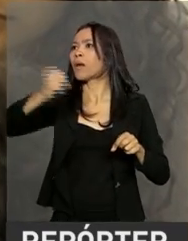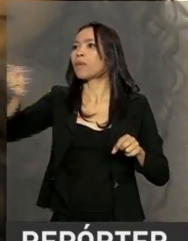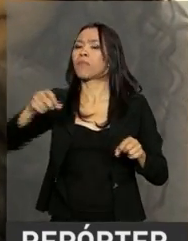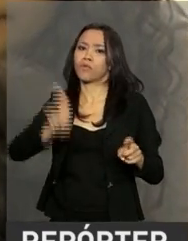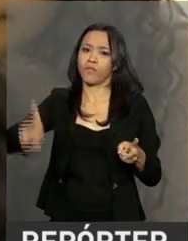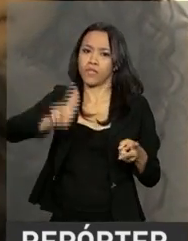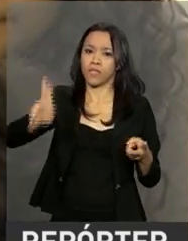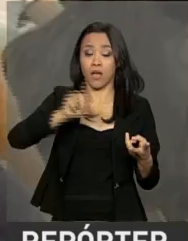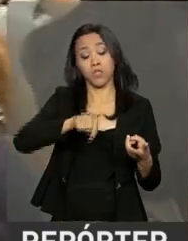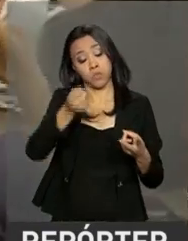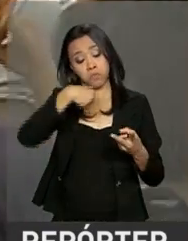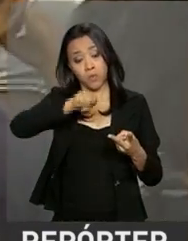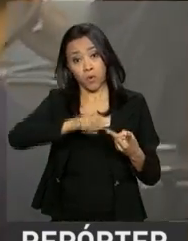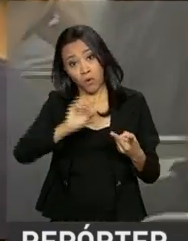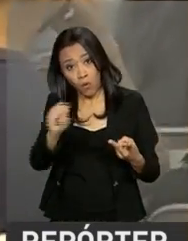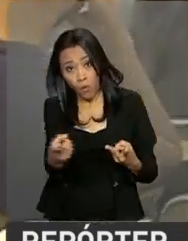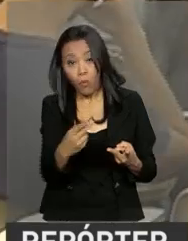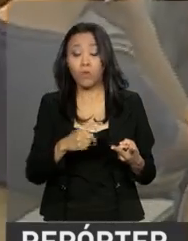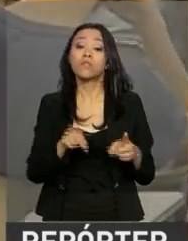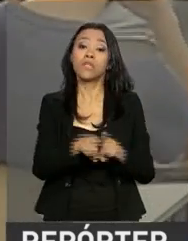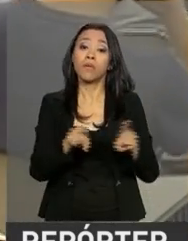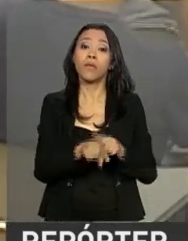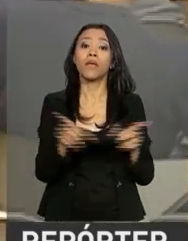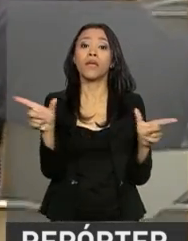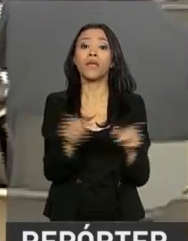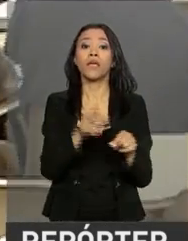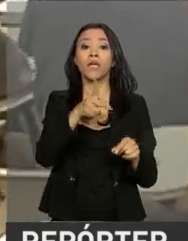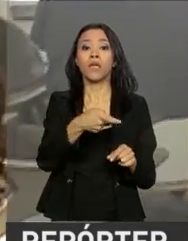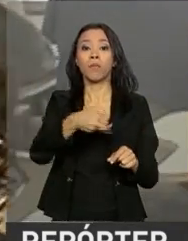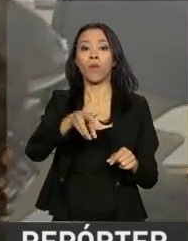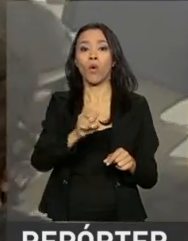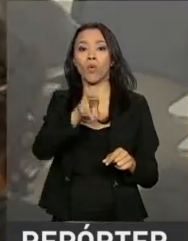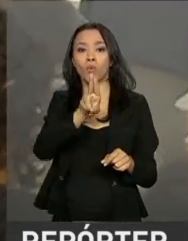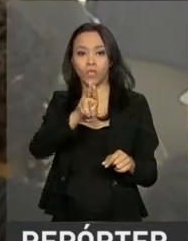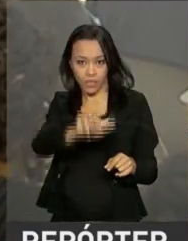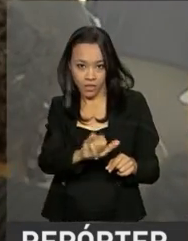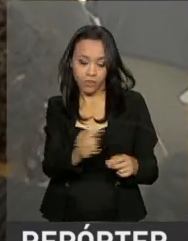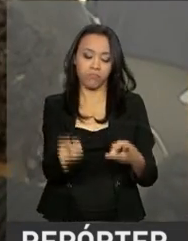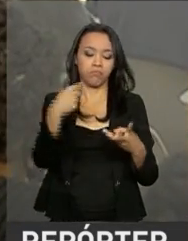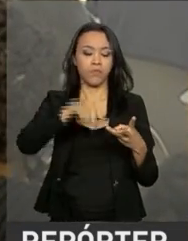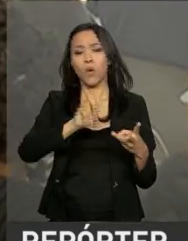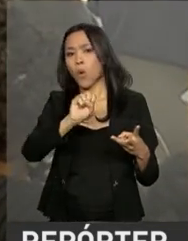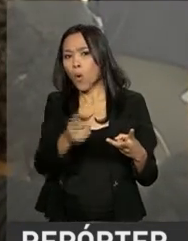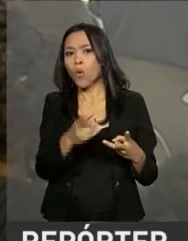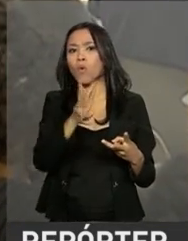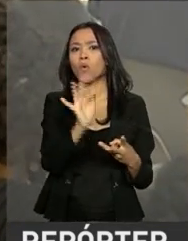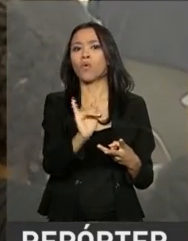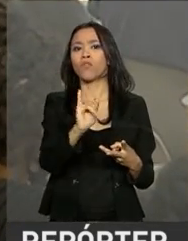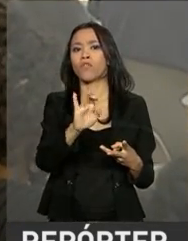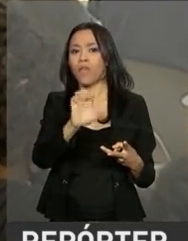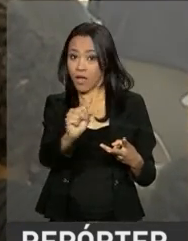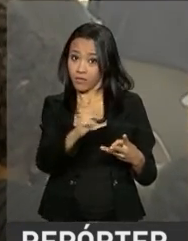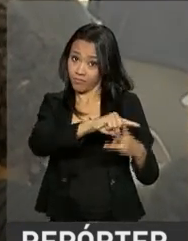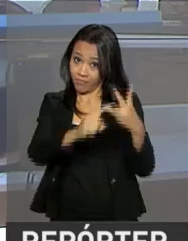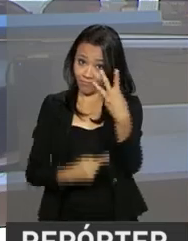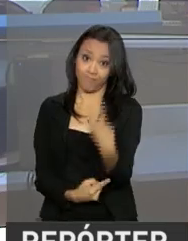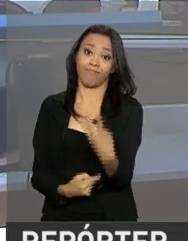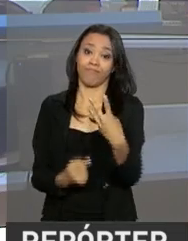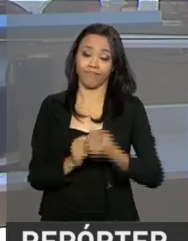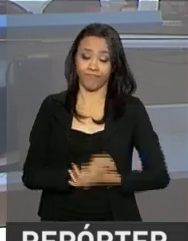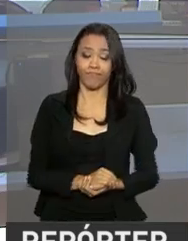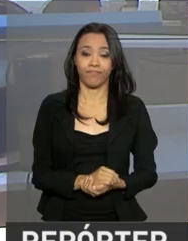públicas seja pelo programa Universidade para Todos pro Uni E também o financiamento estudantil Fi